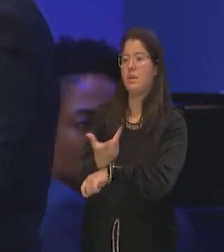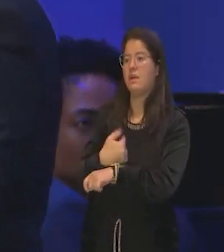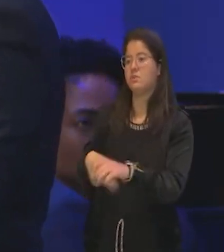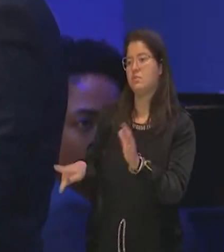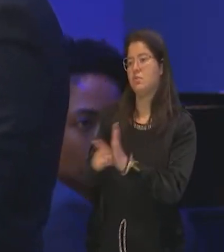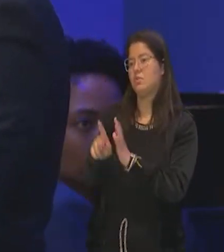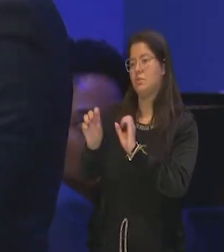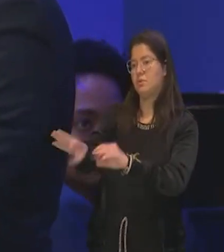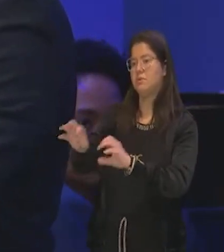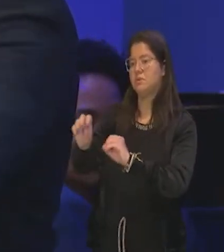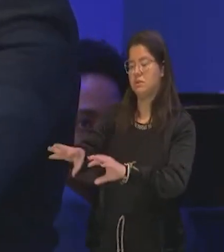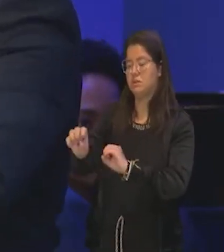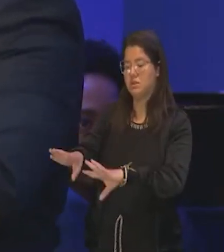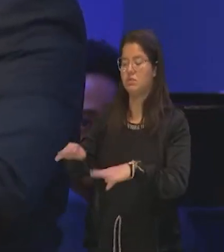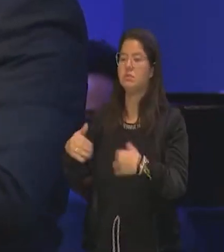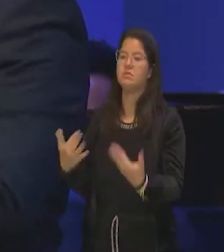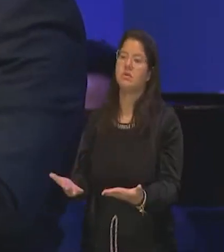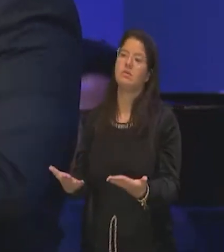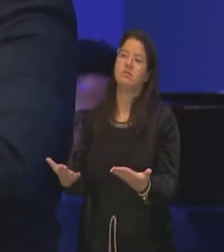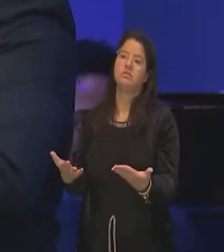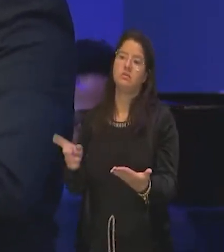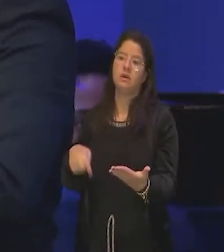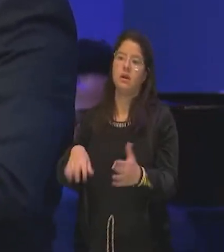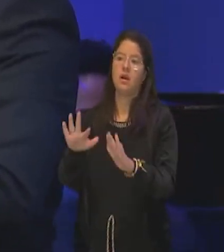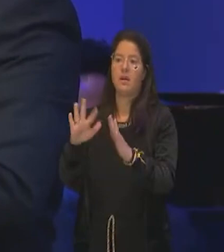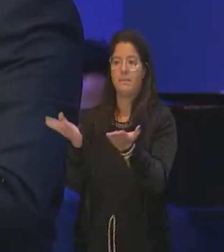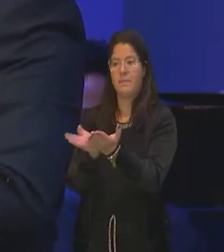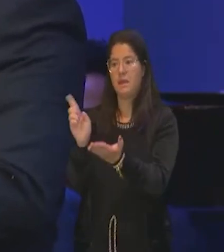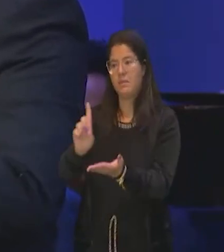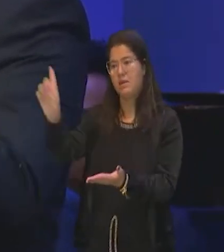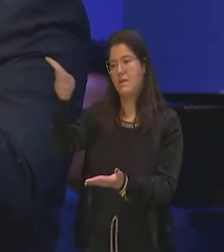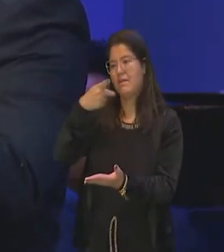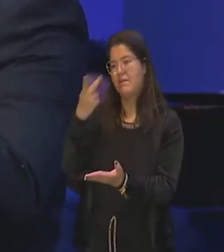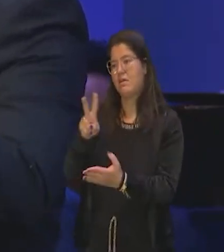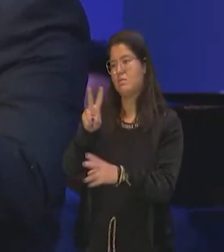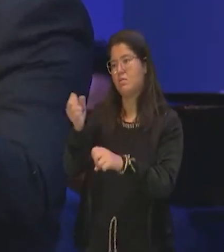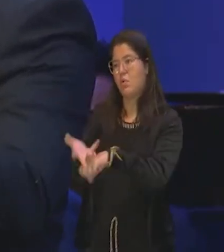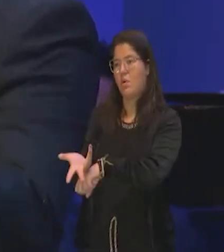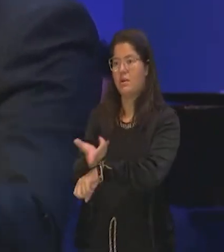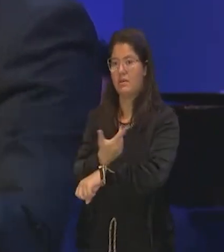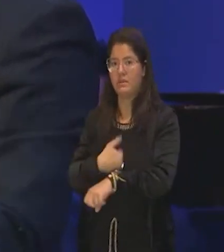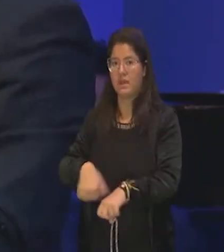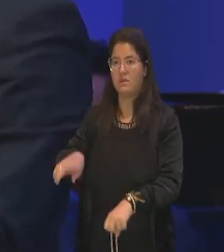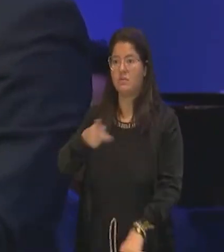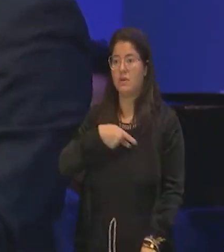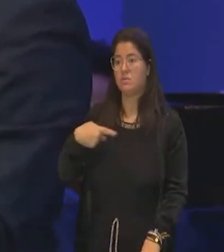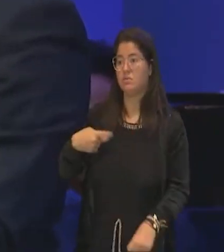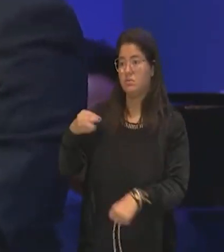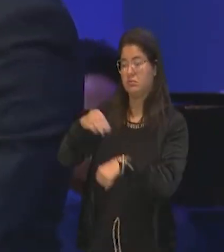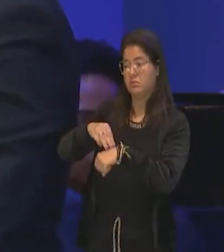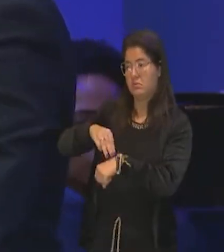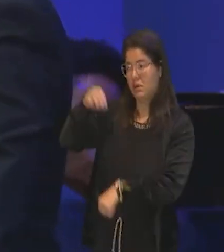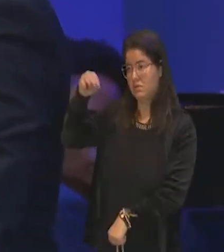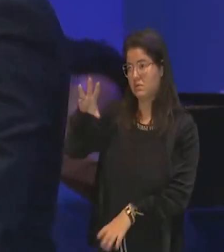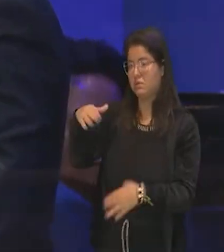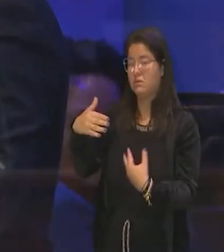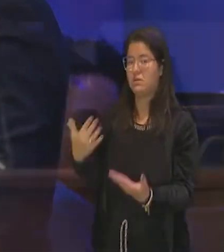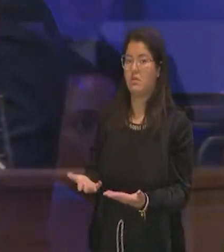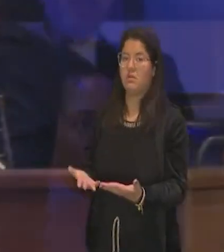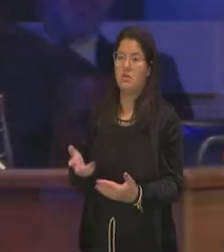ensino. E é por isso que também a Bíblia fala na qualidade de pastores e mestres. O